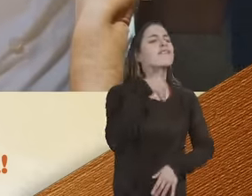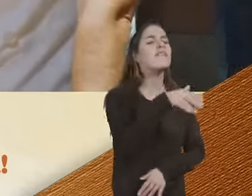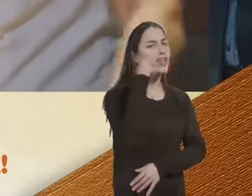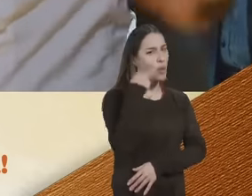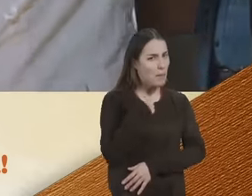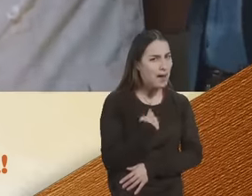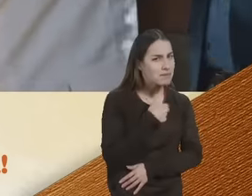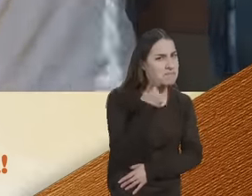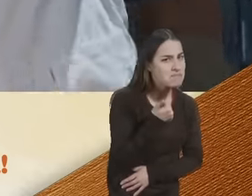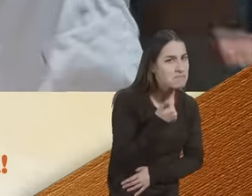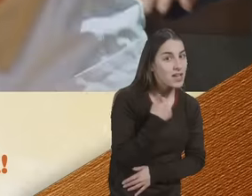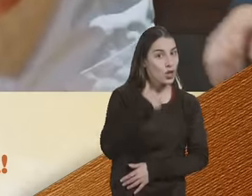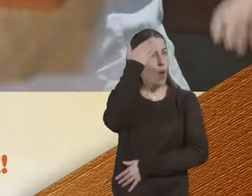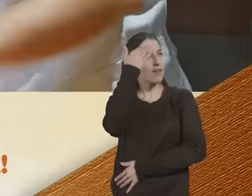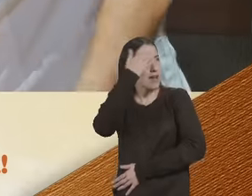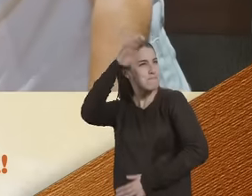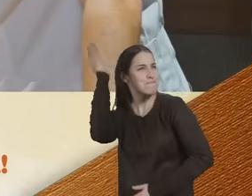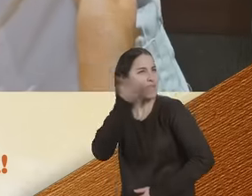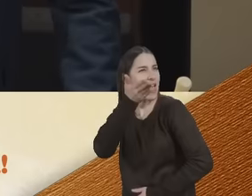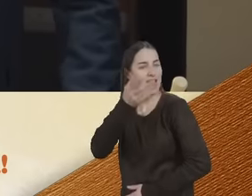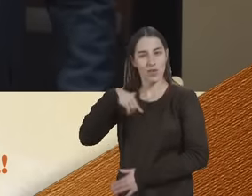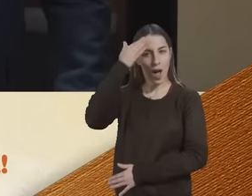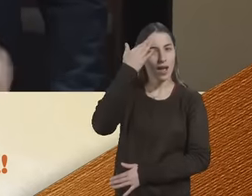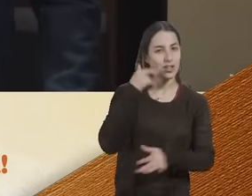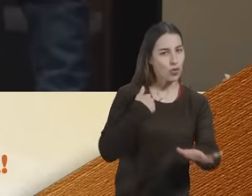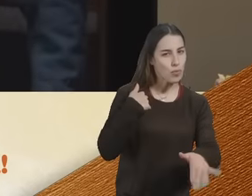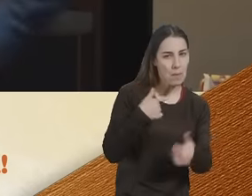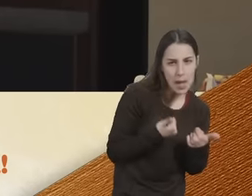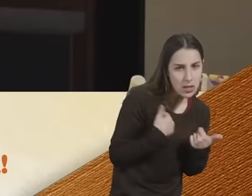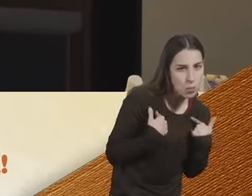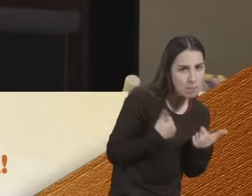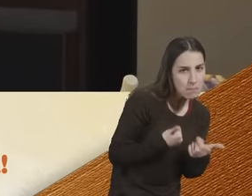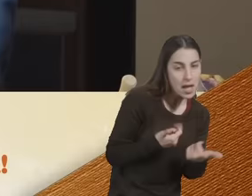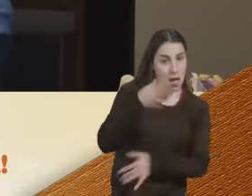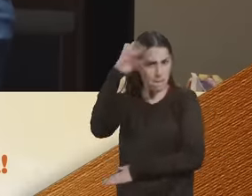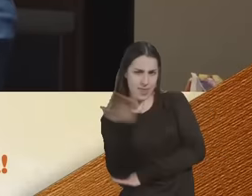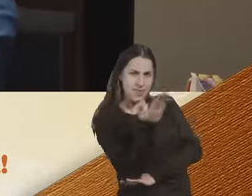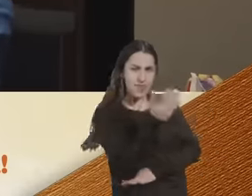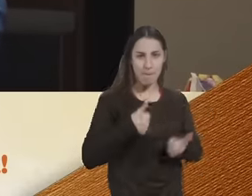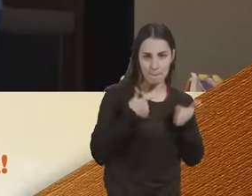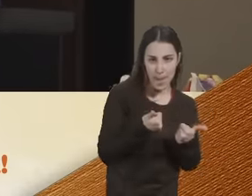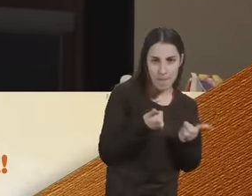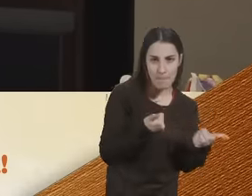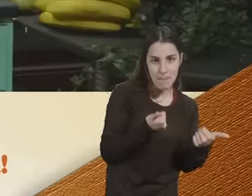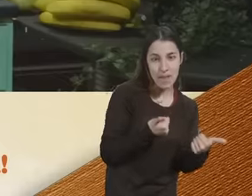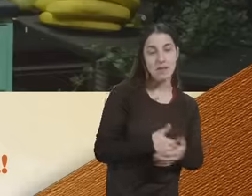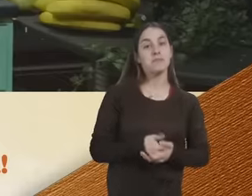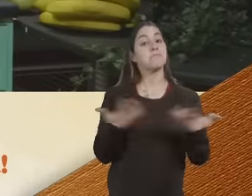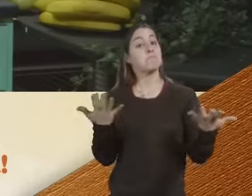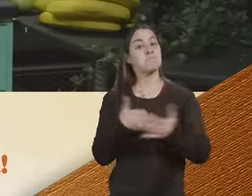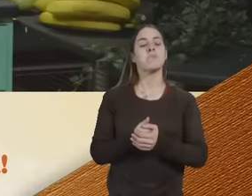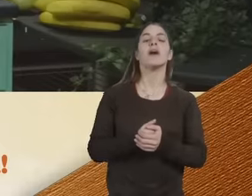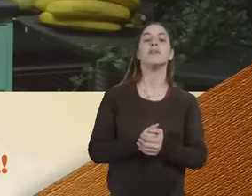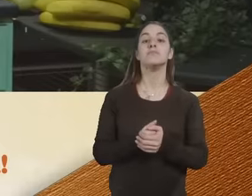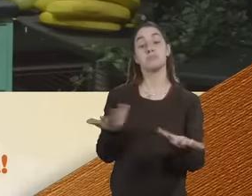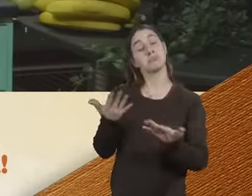Eu acho que é... Patá! Deixa-me só tentar. Chefe, patá! Está bem, Vitor. Se calhar vamos então seguir